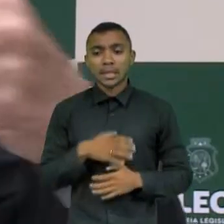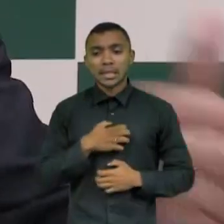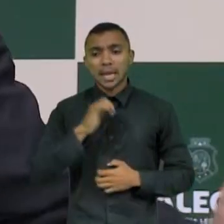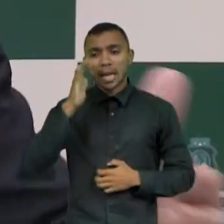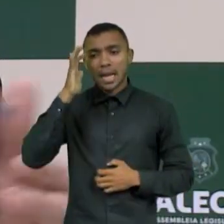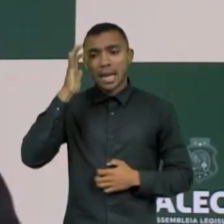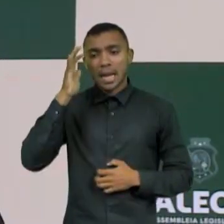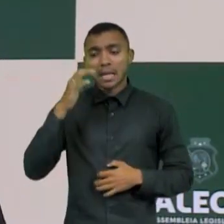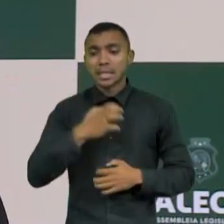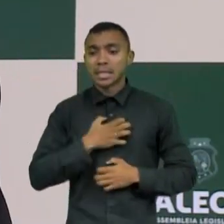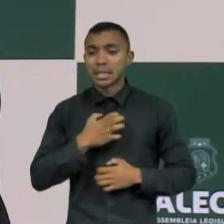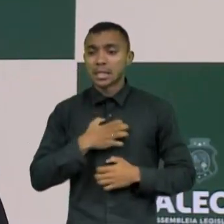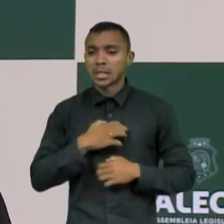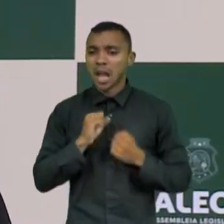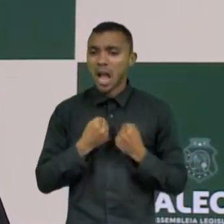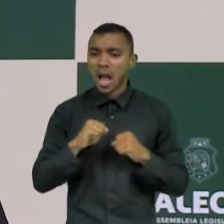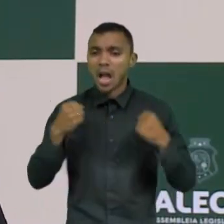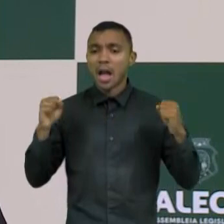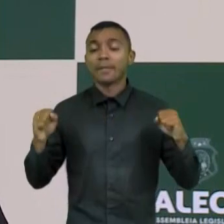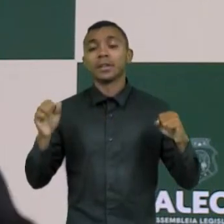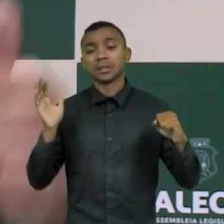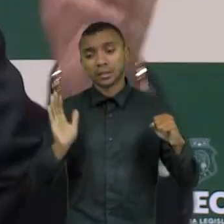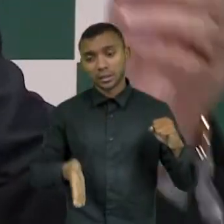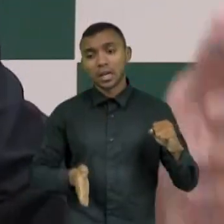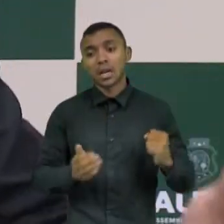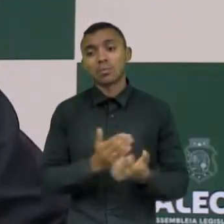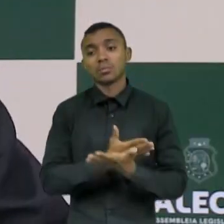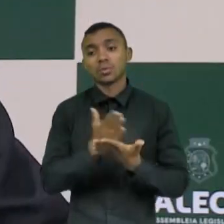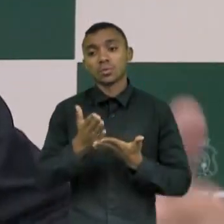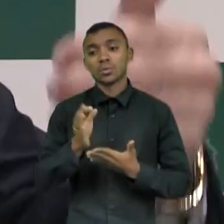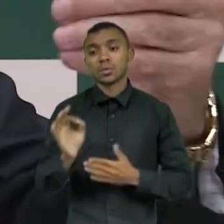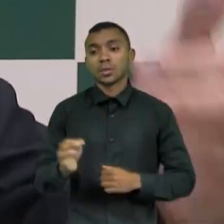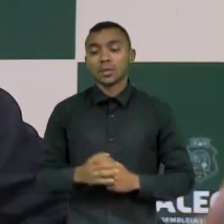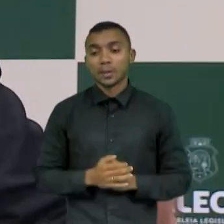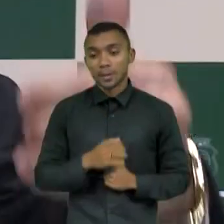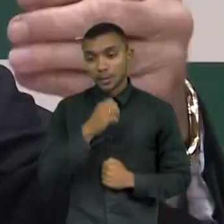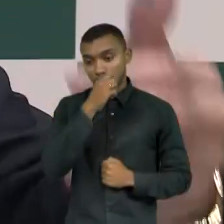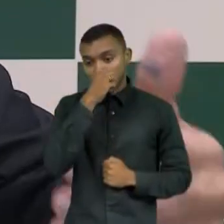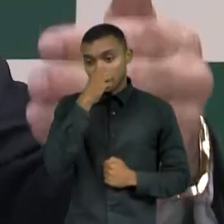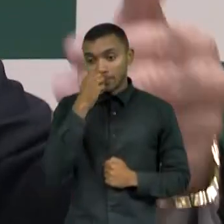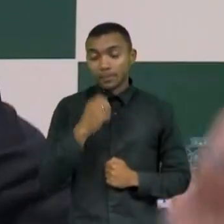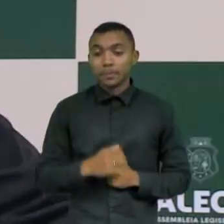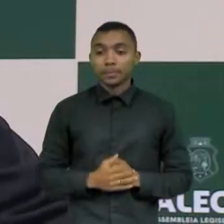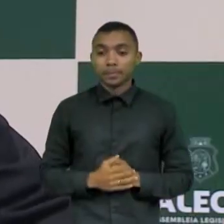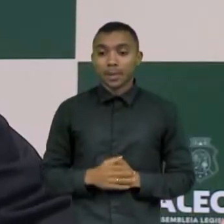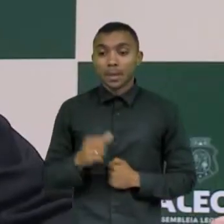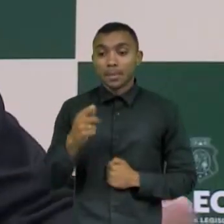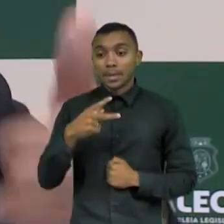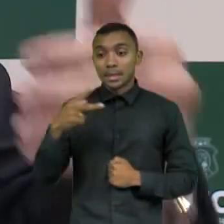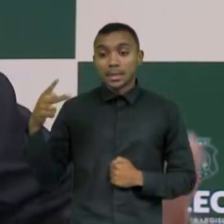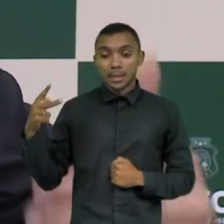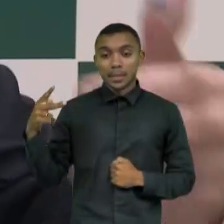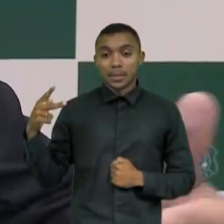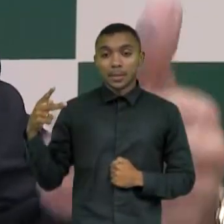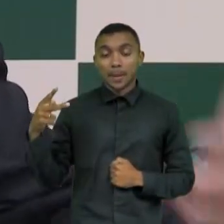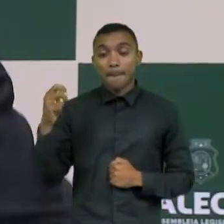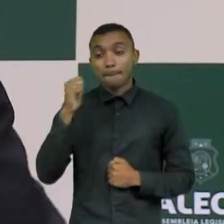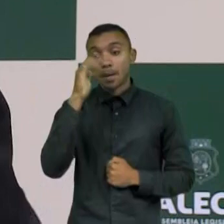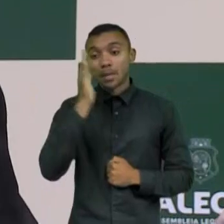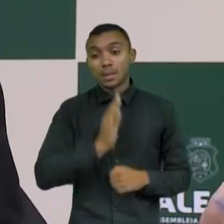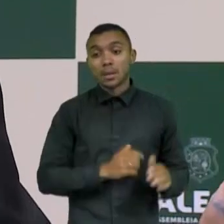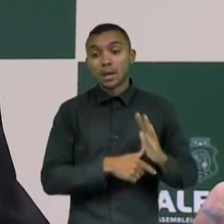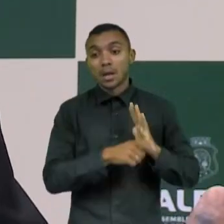vem, obviamente, surgindo já há algum tempo, quando o próprio presidente da República fala mal